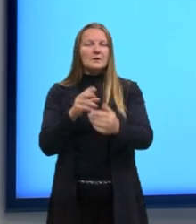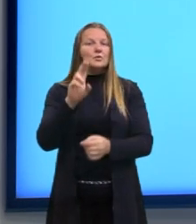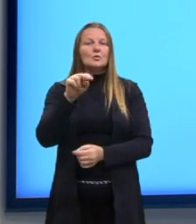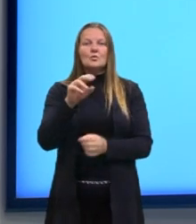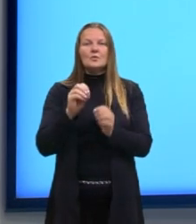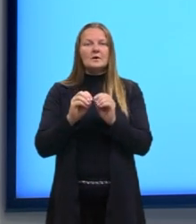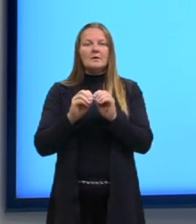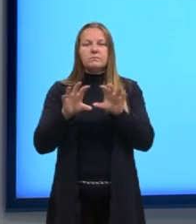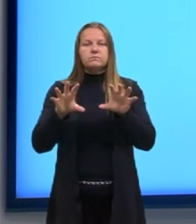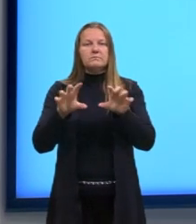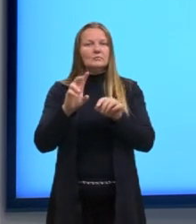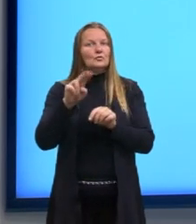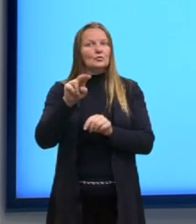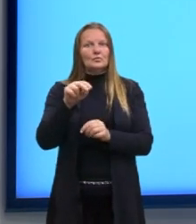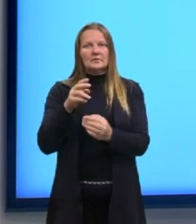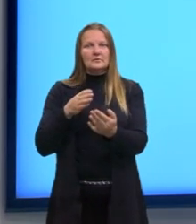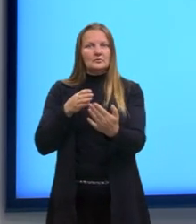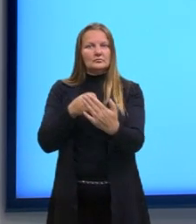Paralela